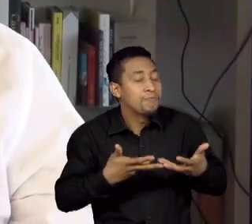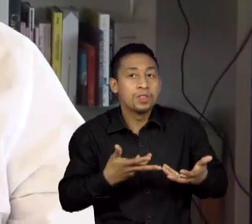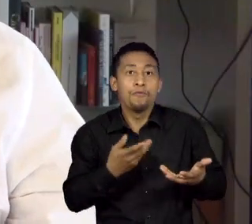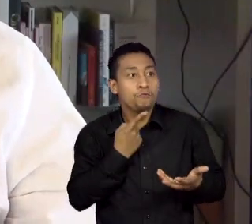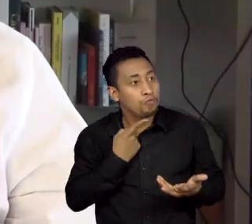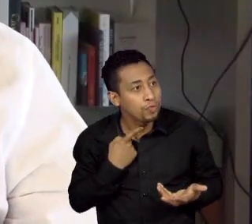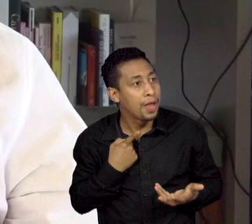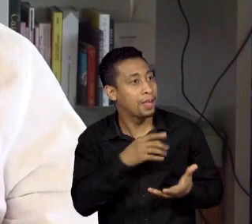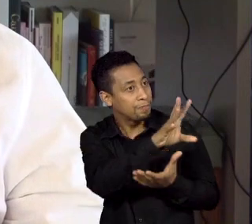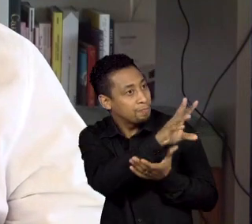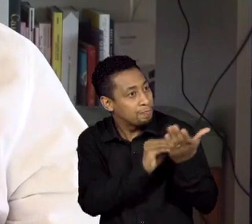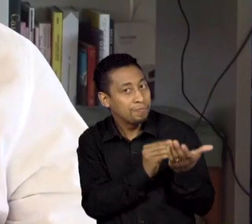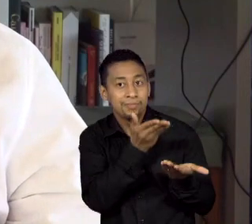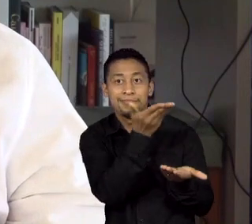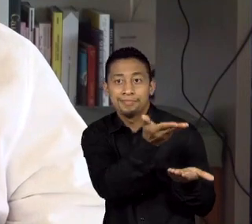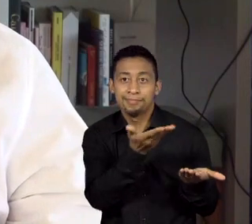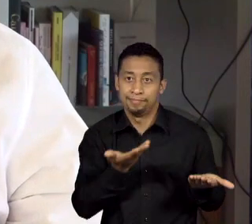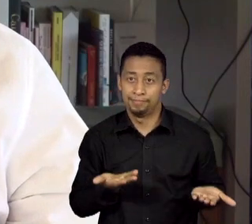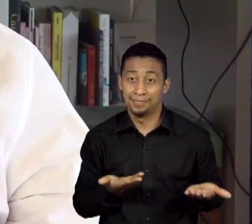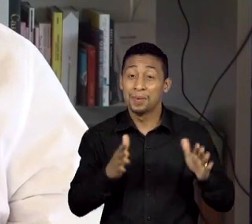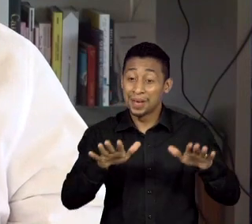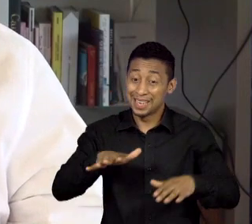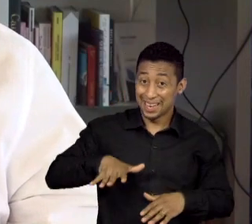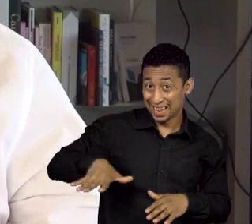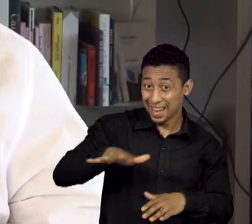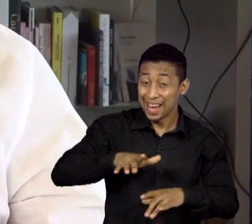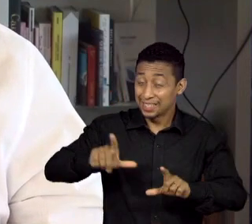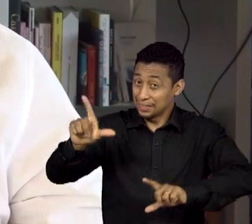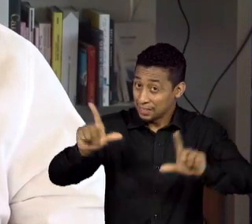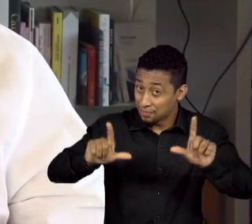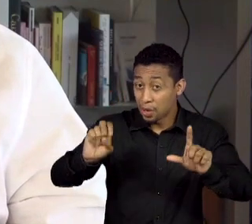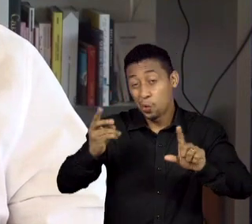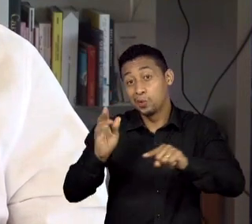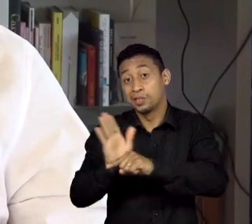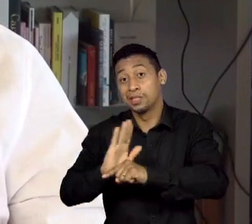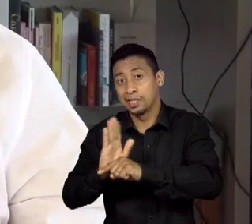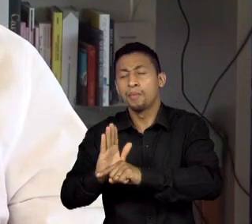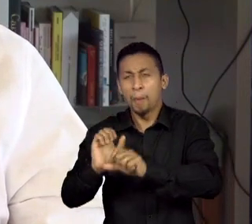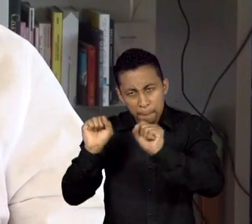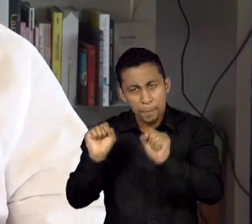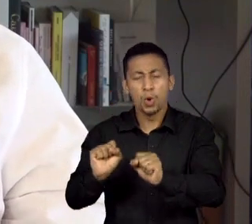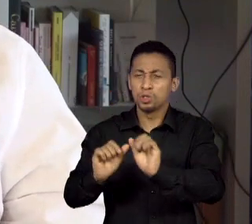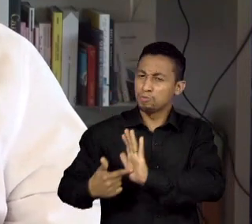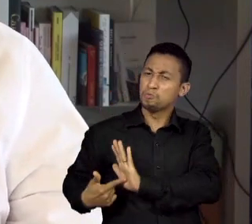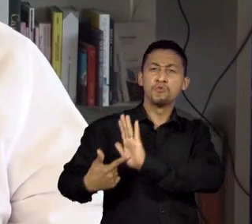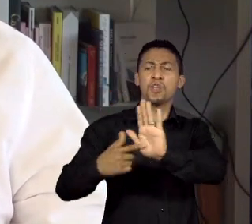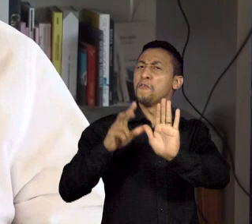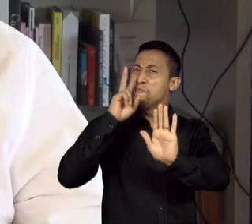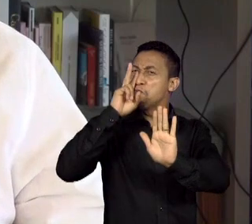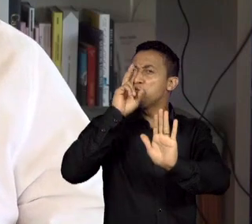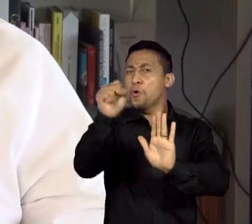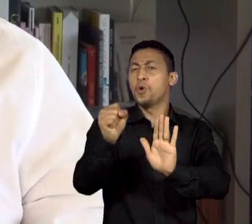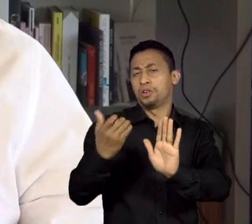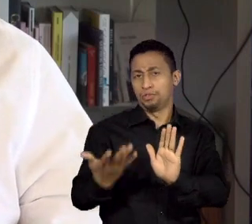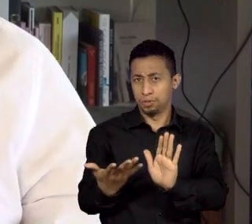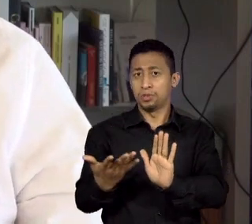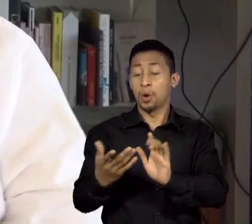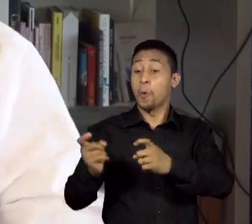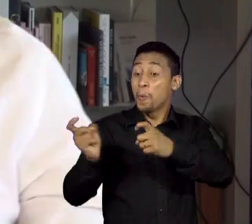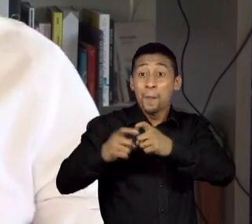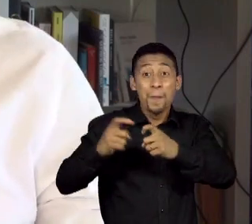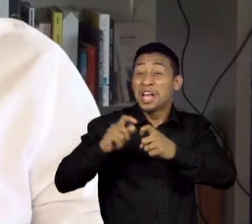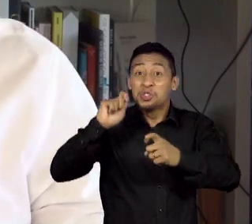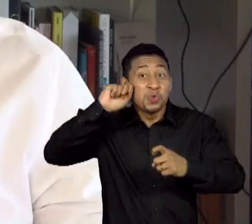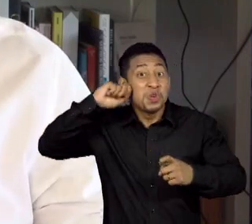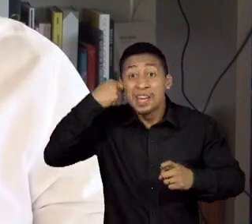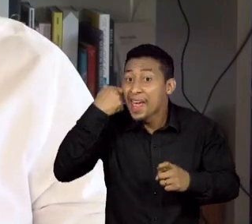isso. Mas com o audiovisual, às vezes você pode fazer uma coisa muito mais forte, que é assim, um médico negro na ficção será visto por